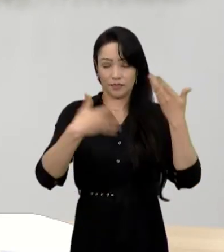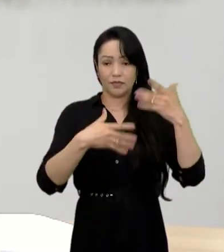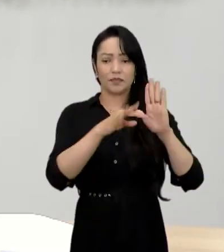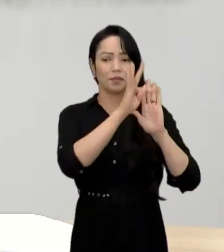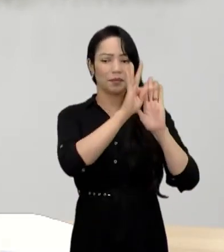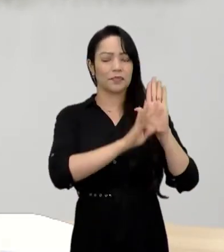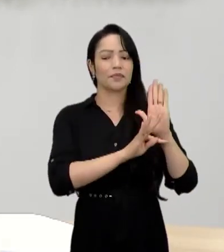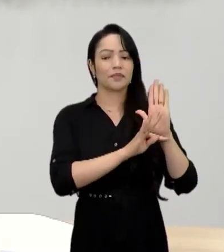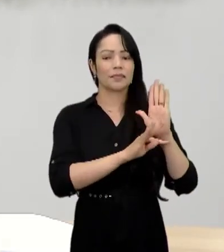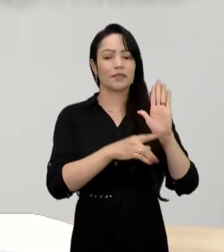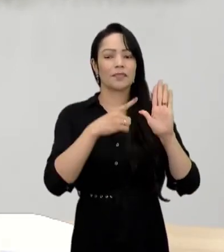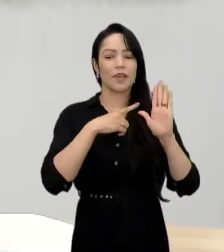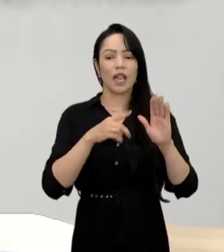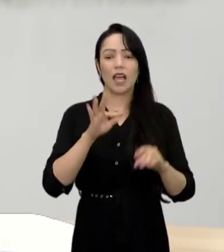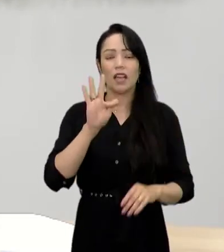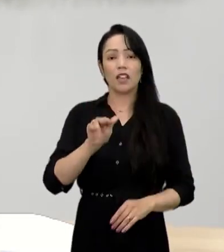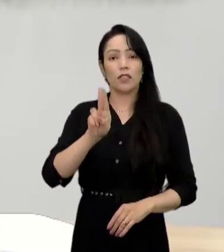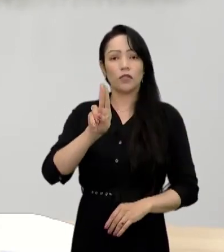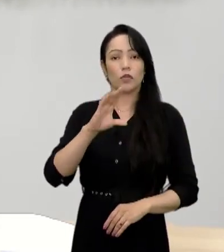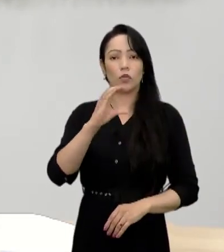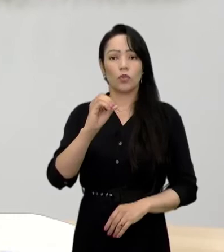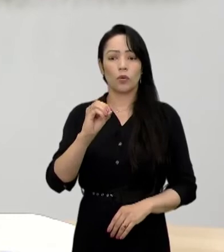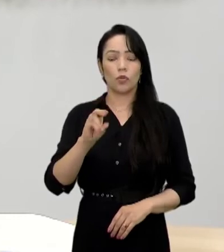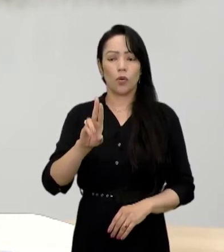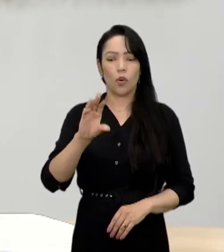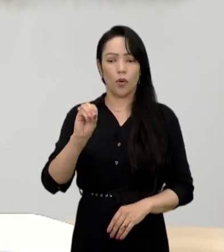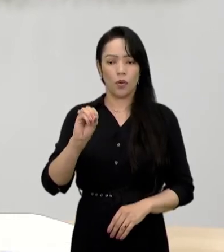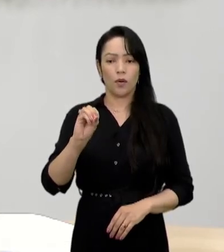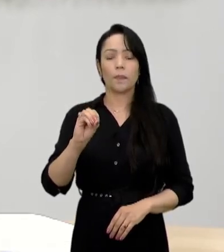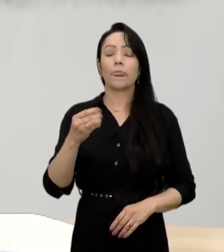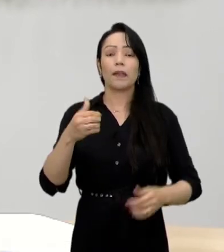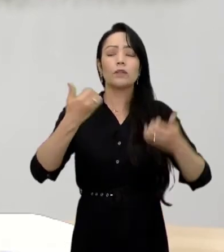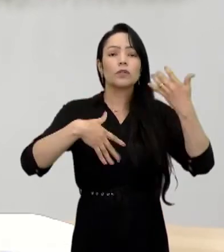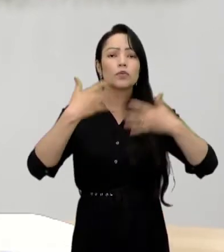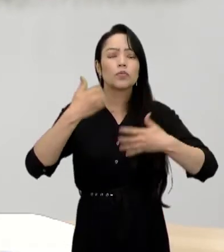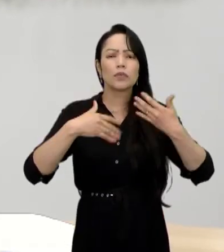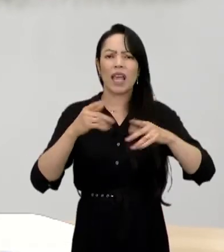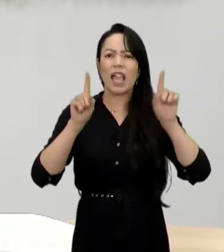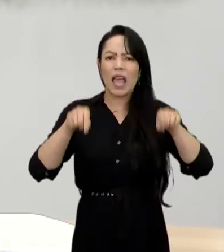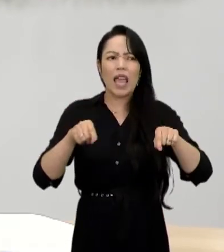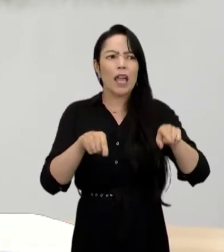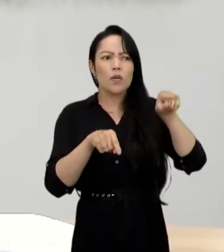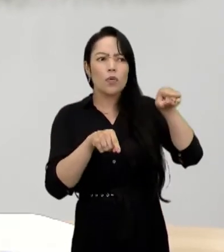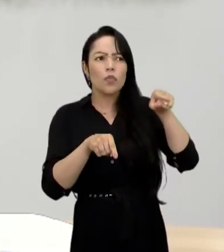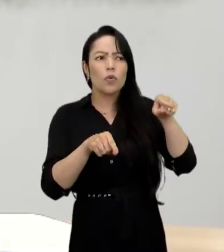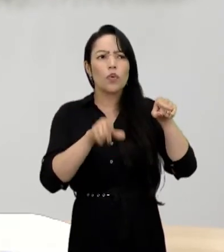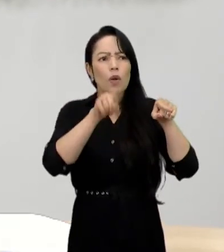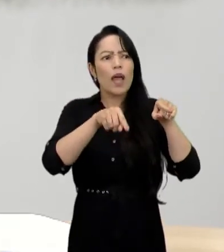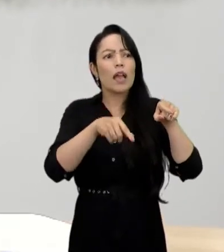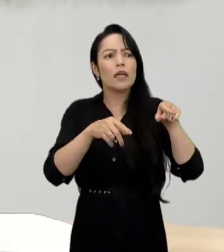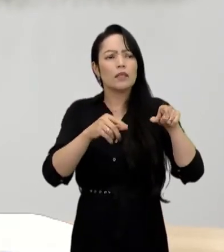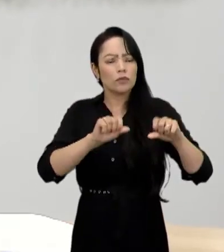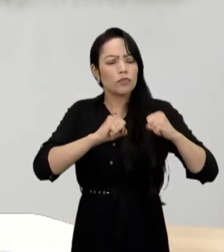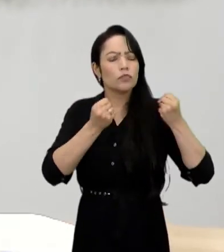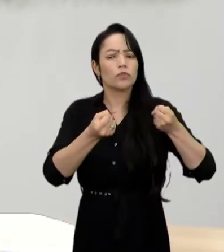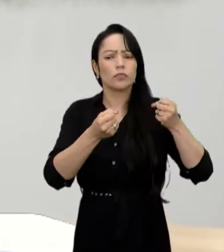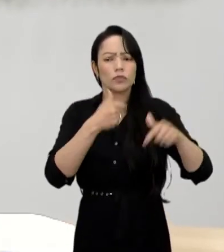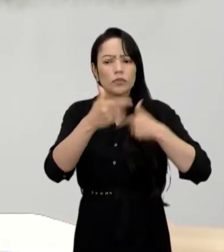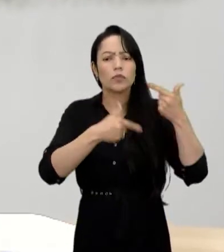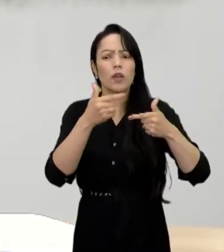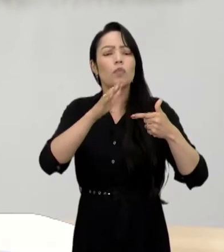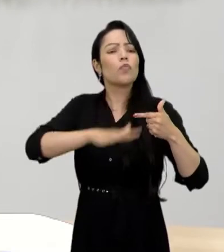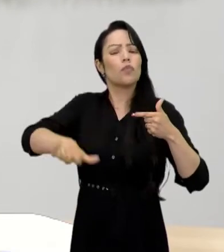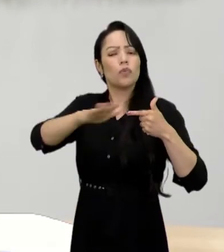aqui, de Foucault, o discurso não é simplesmente aquilo que traduz as lutas ou os sistemas de